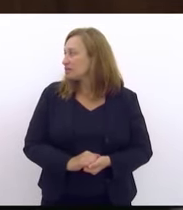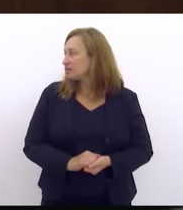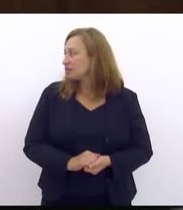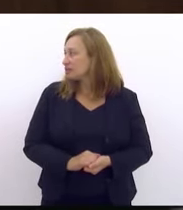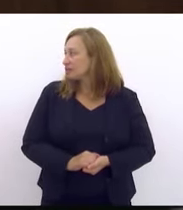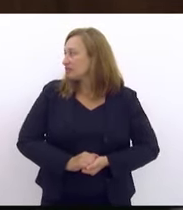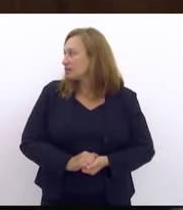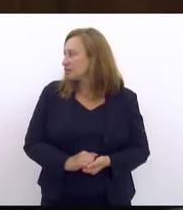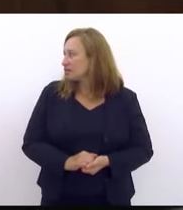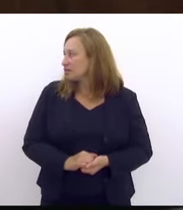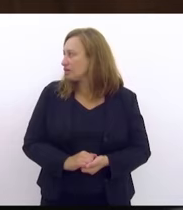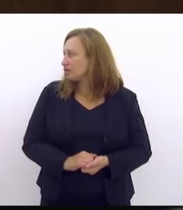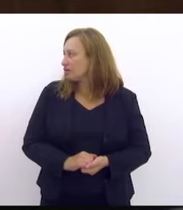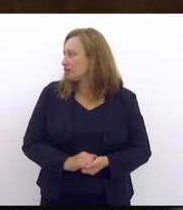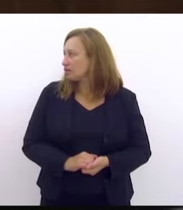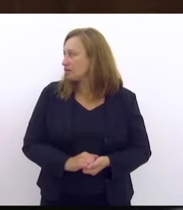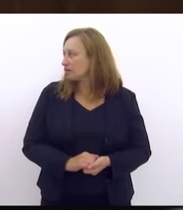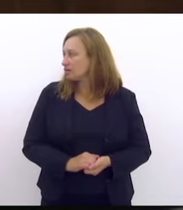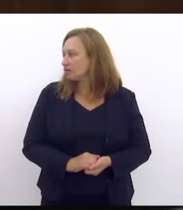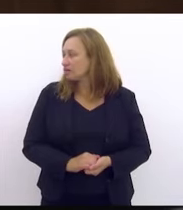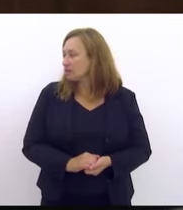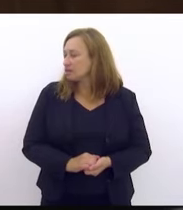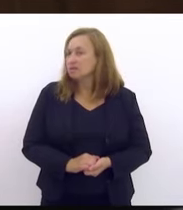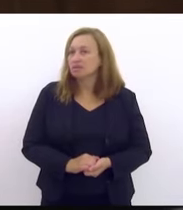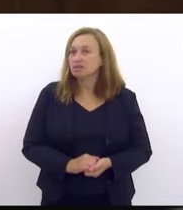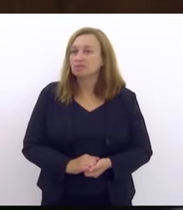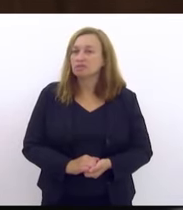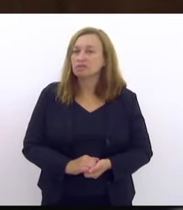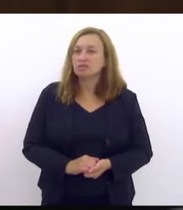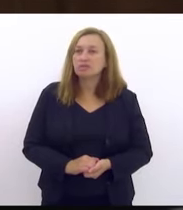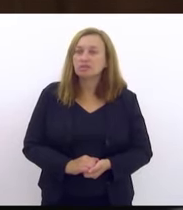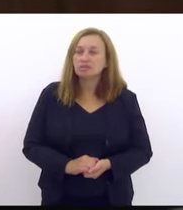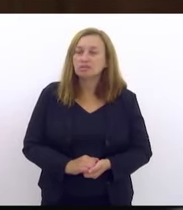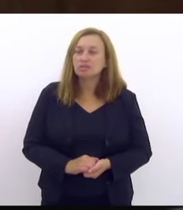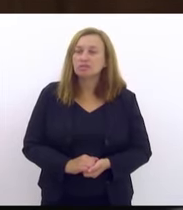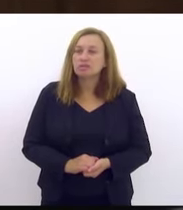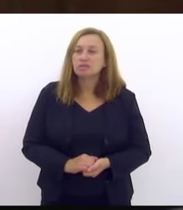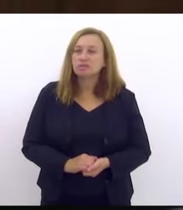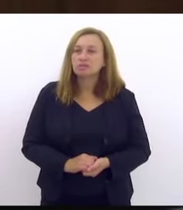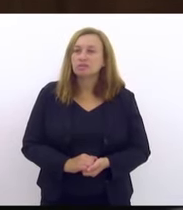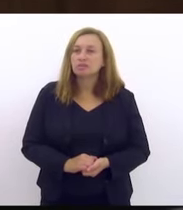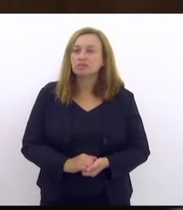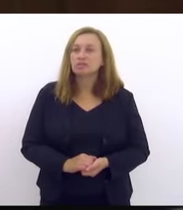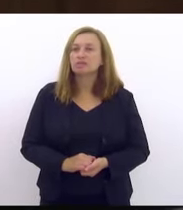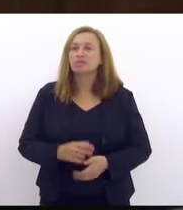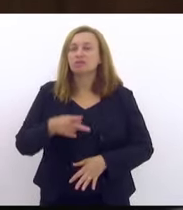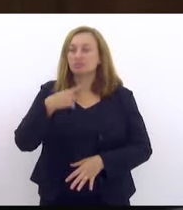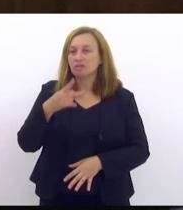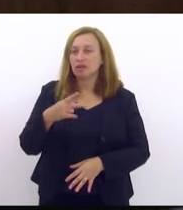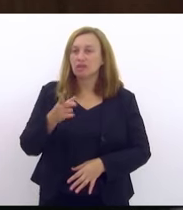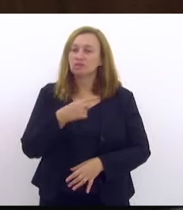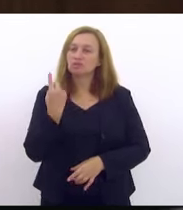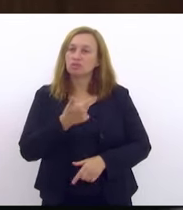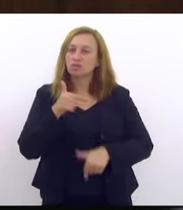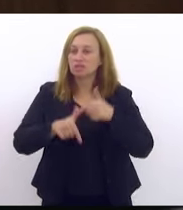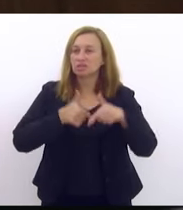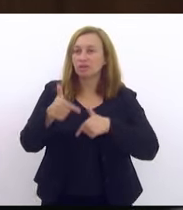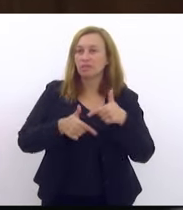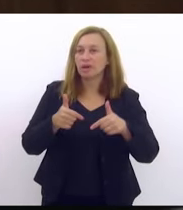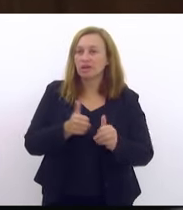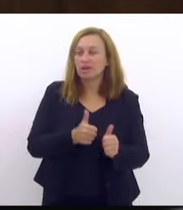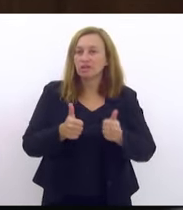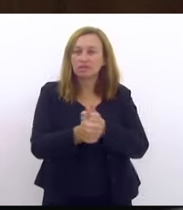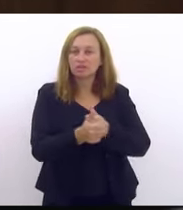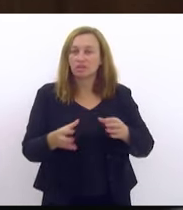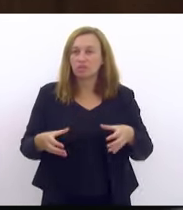ganhou uma cópia, justamente porque entendemos que prestar contas sobre o nosso trabalho à frente da Comissão de Direitos